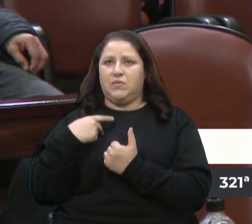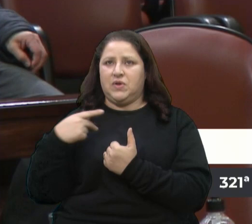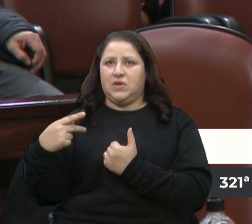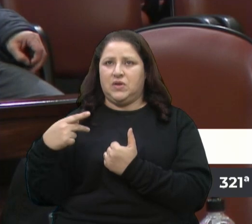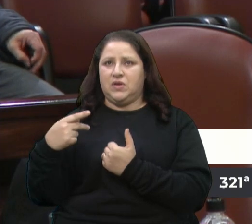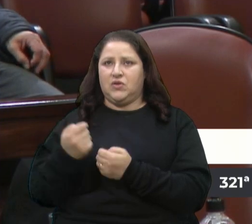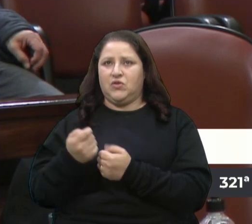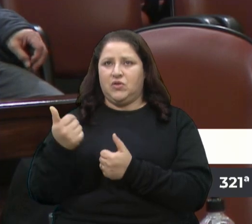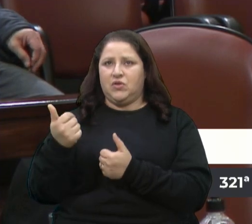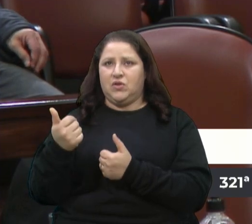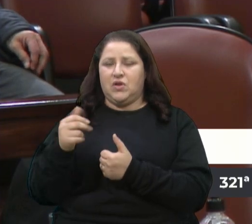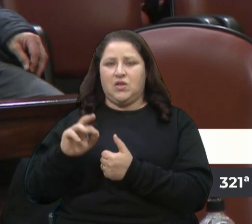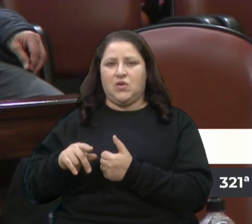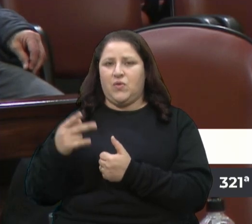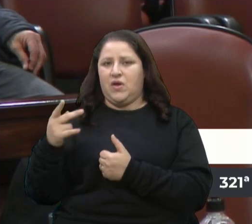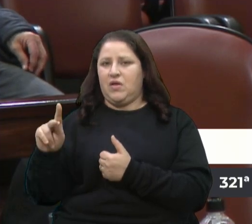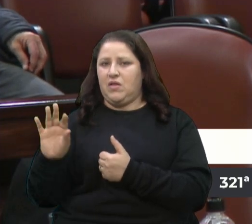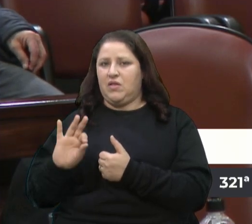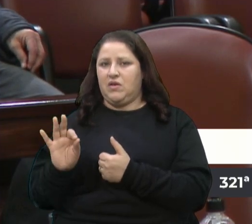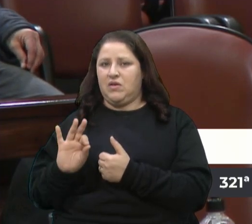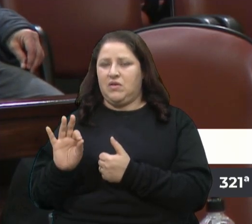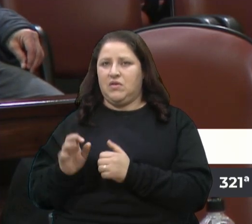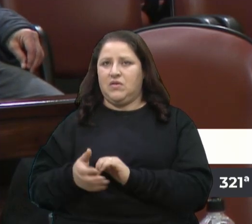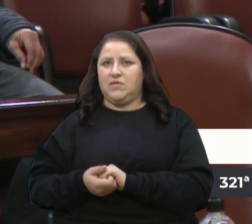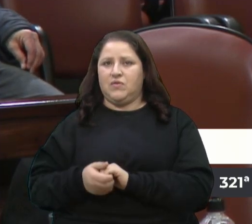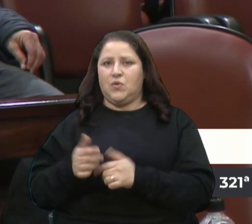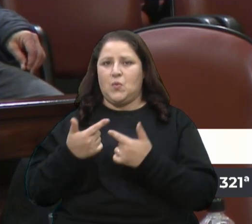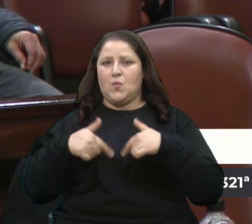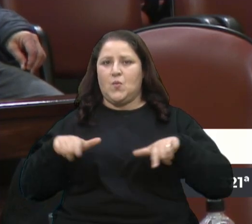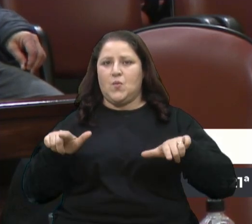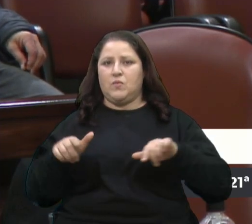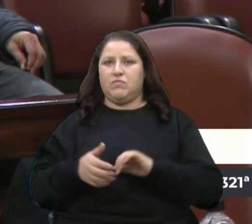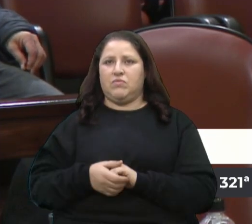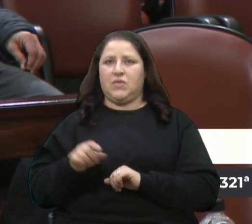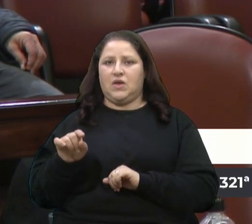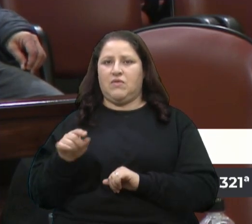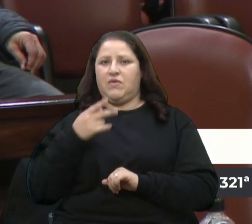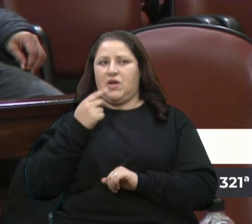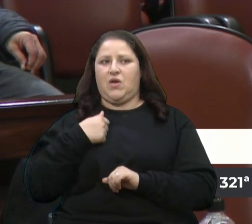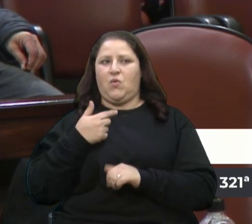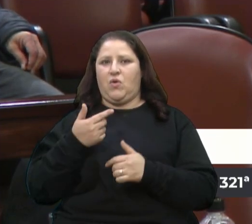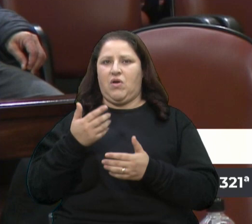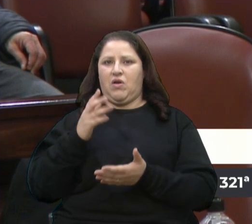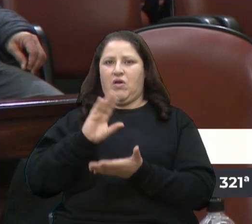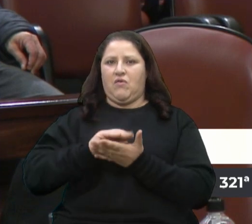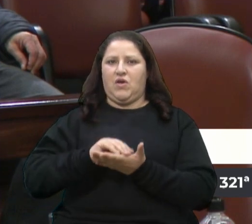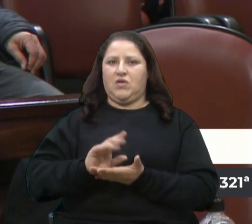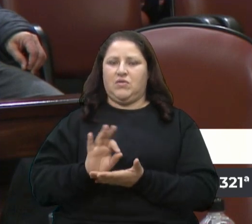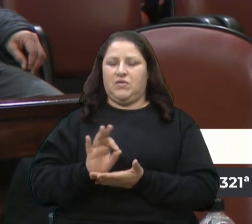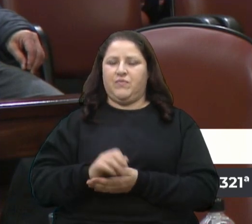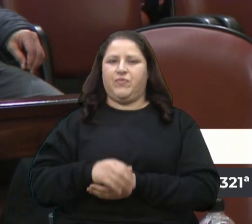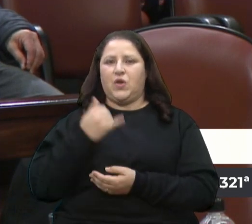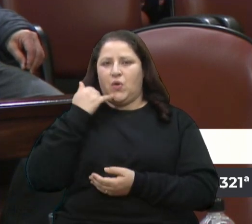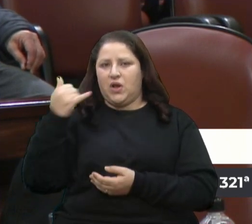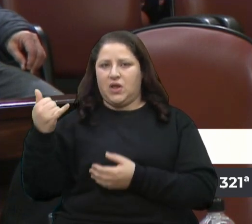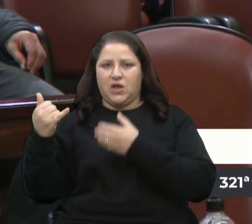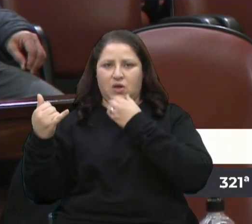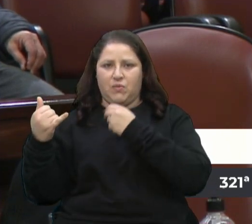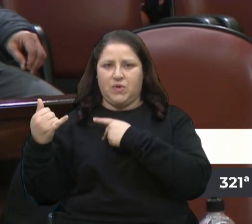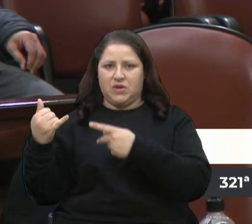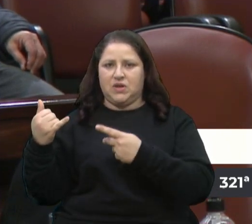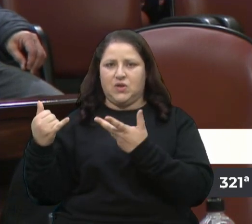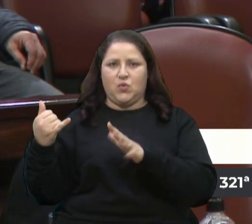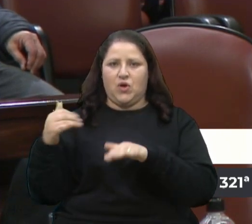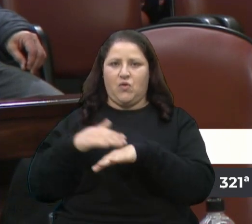Garibaldi, não era mais ele. Não era mais ele que estava gravando. Aí liguei para o presidente, ele não queria